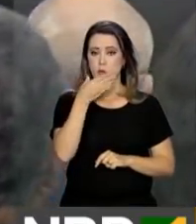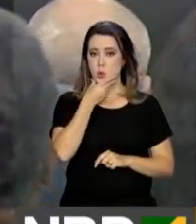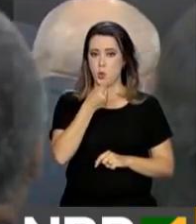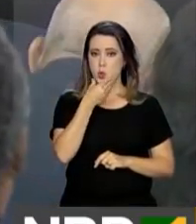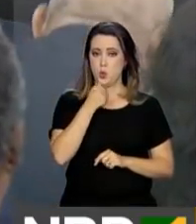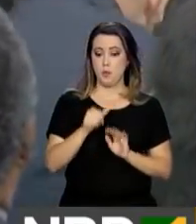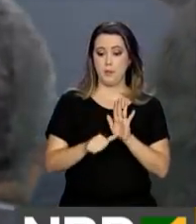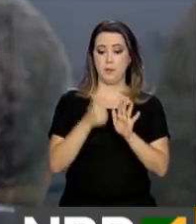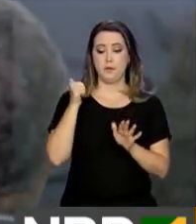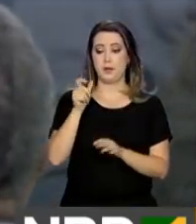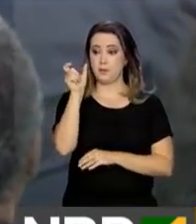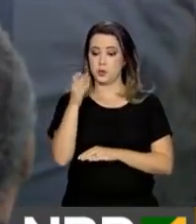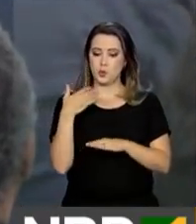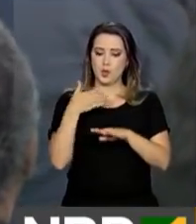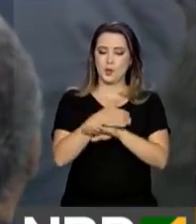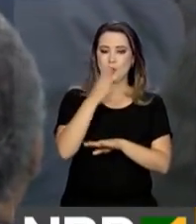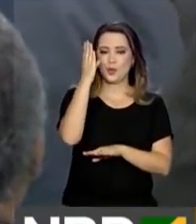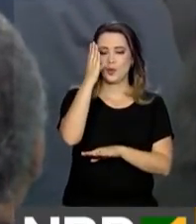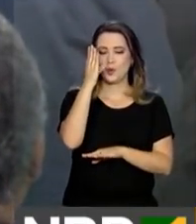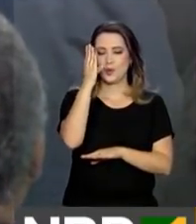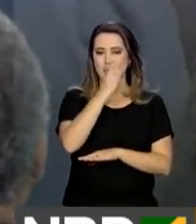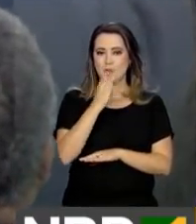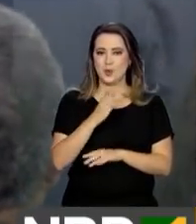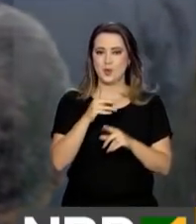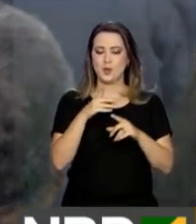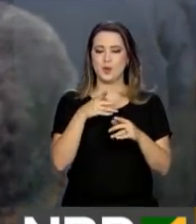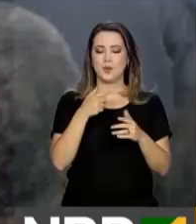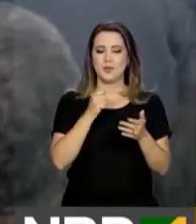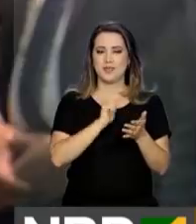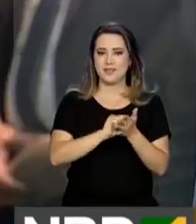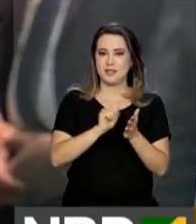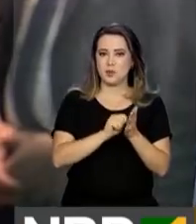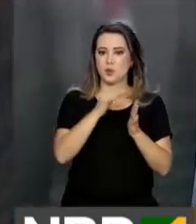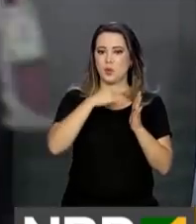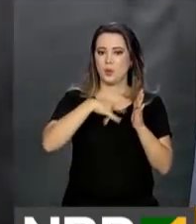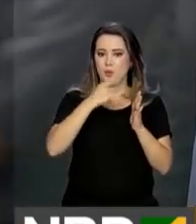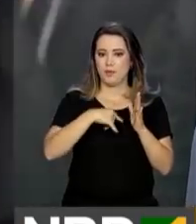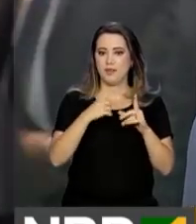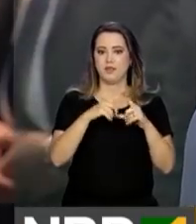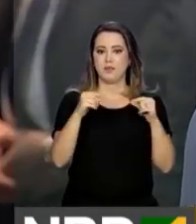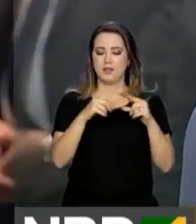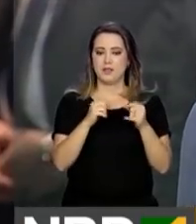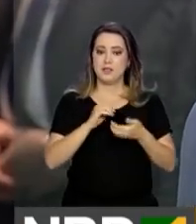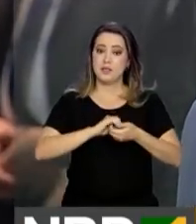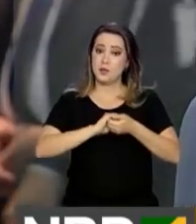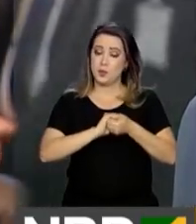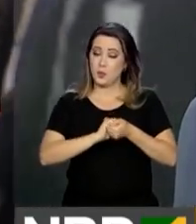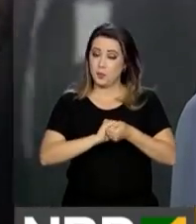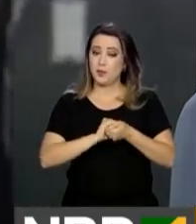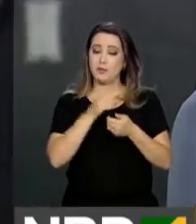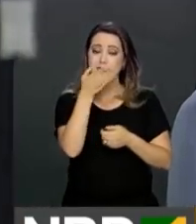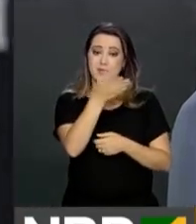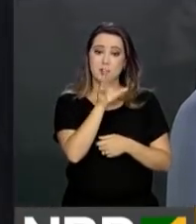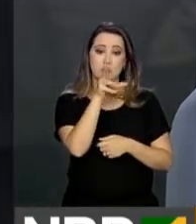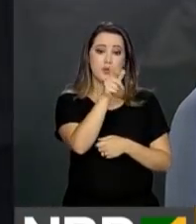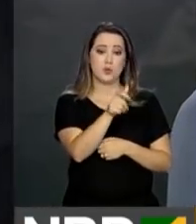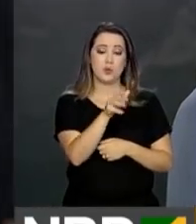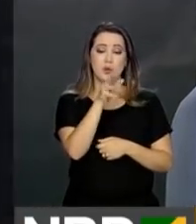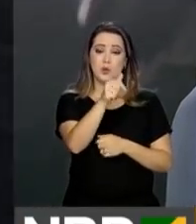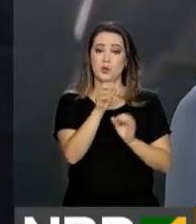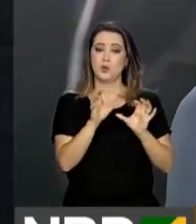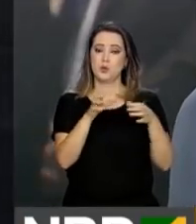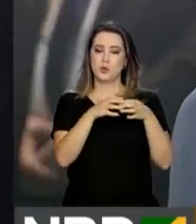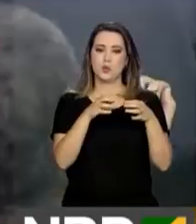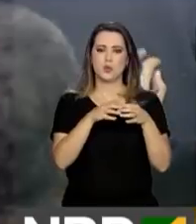primeiro imigrante chinês prestado em brasília em nome de quem naturalmente o cumprimento todos os membros da comunidade